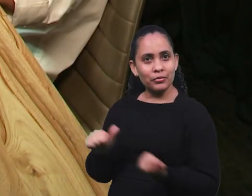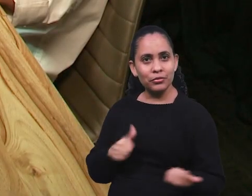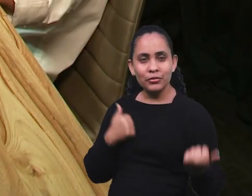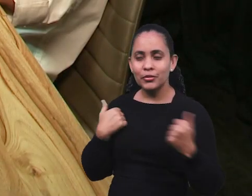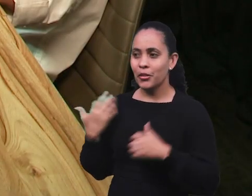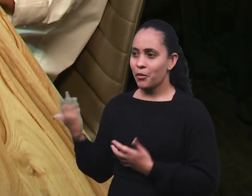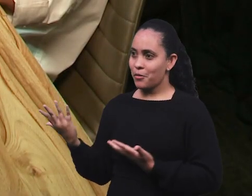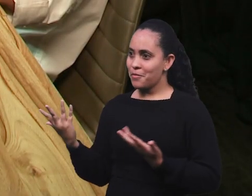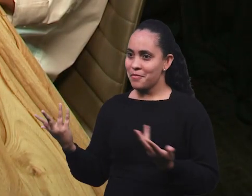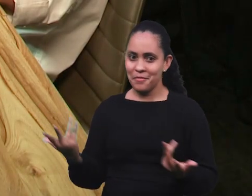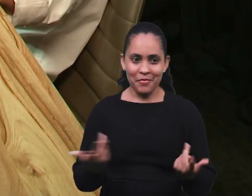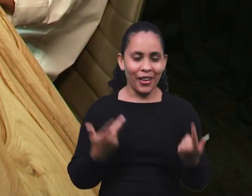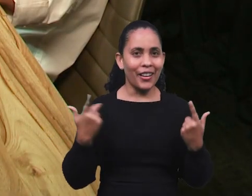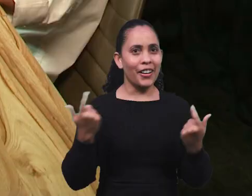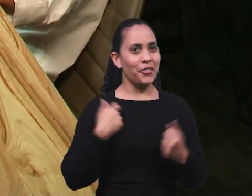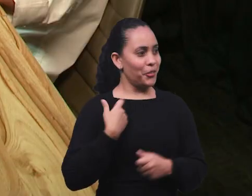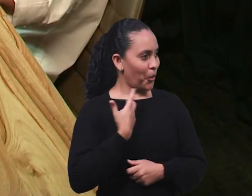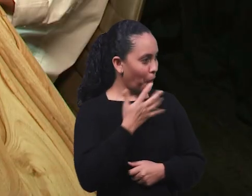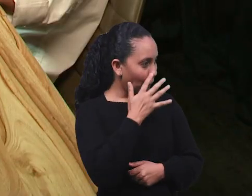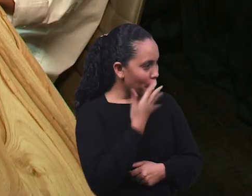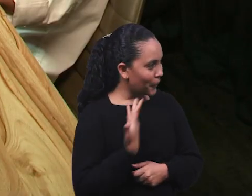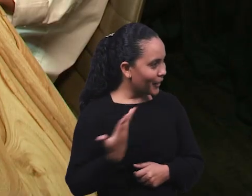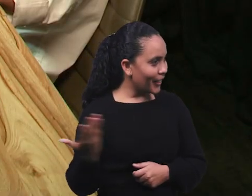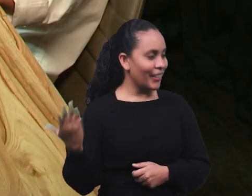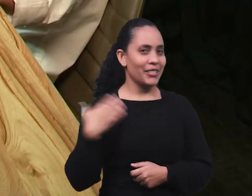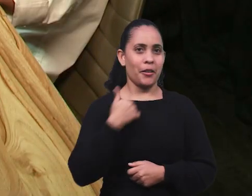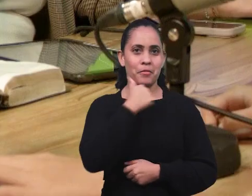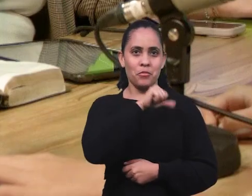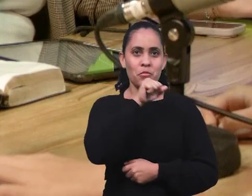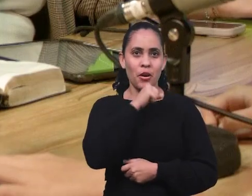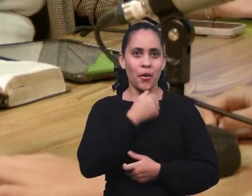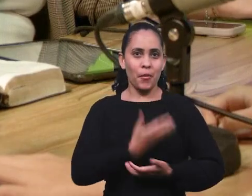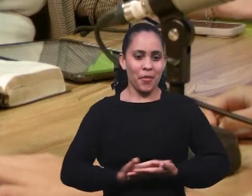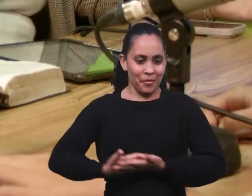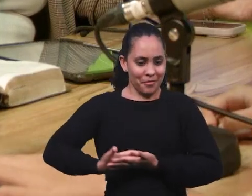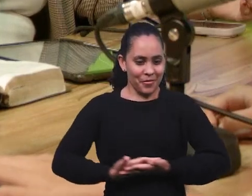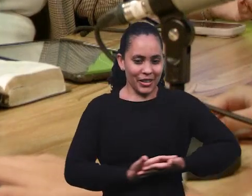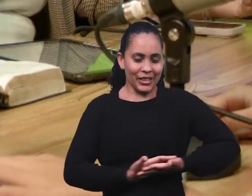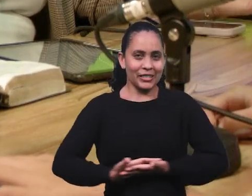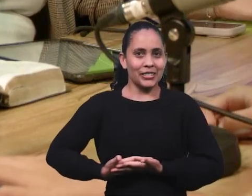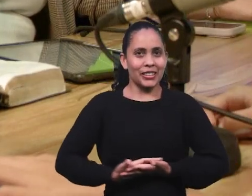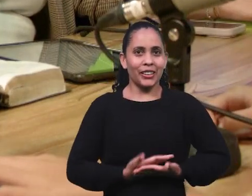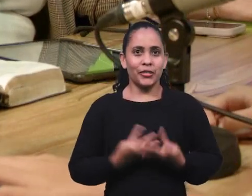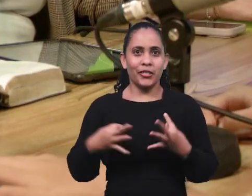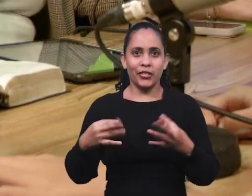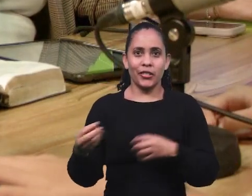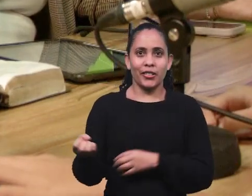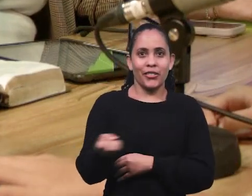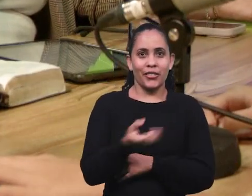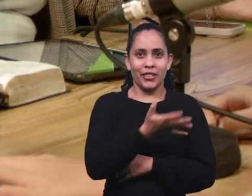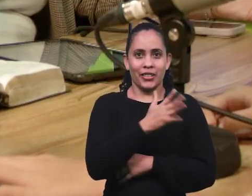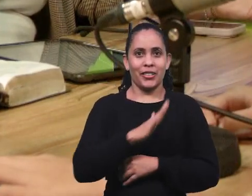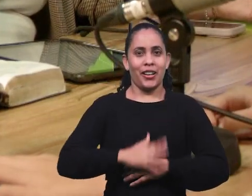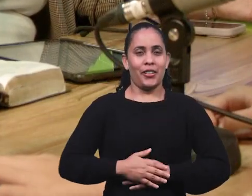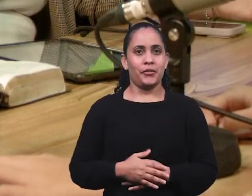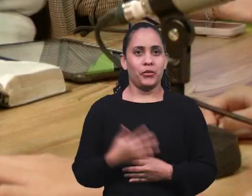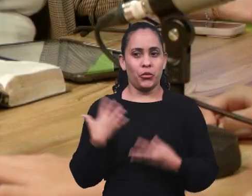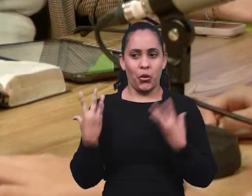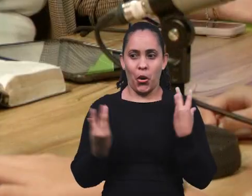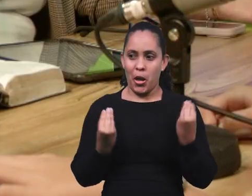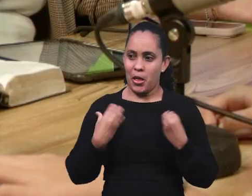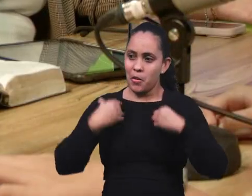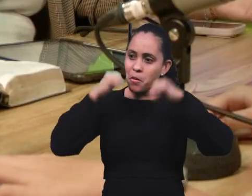foi edificante, né? Nossa, um bebê para a família, para uma né? mãe, um bebê recém-nascido, que é tudo tão novo, né? Uhum. E como que